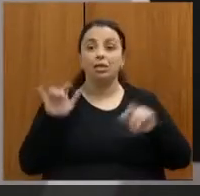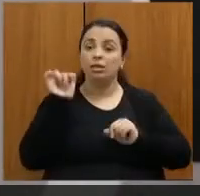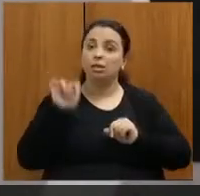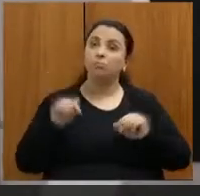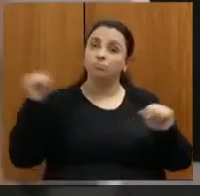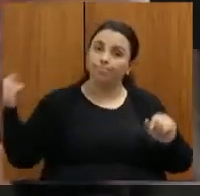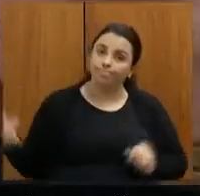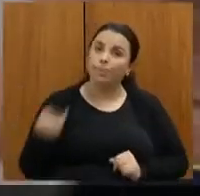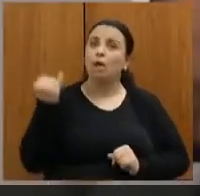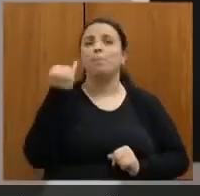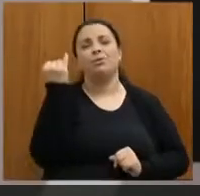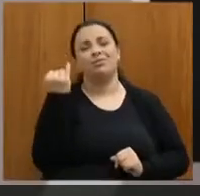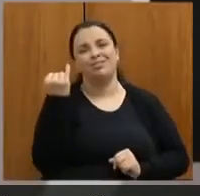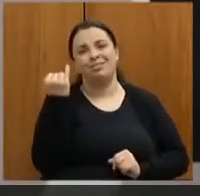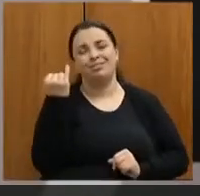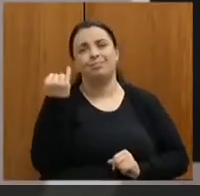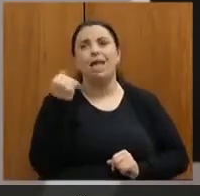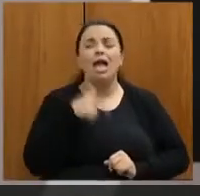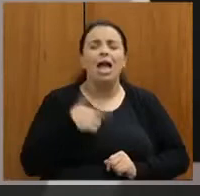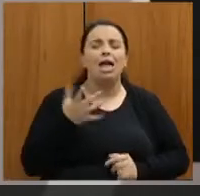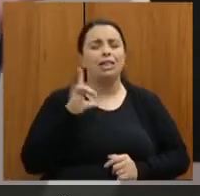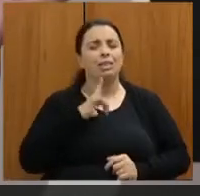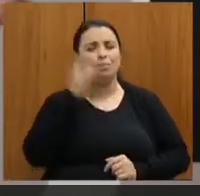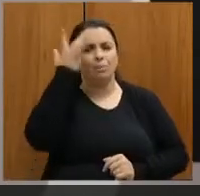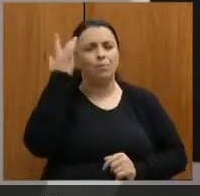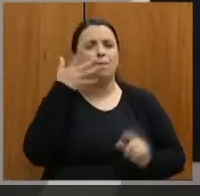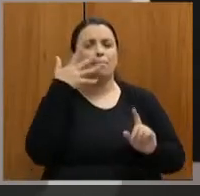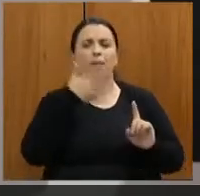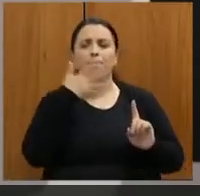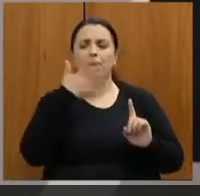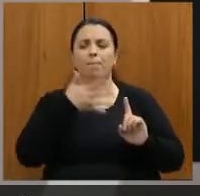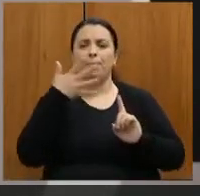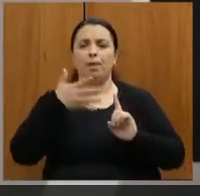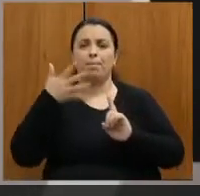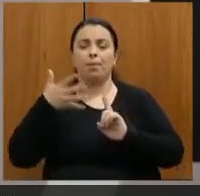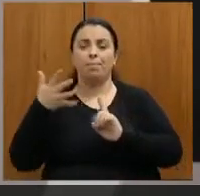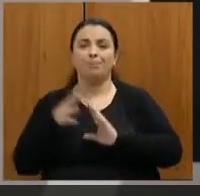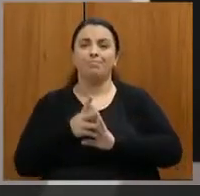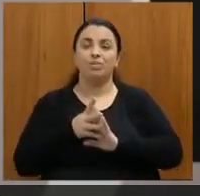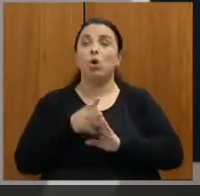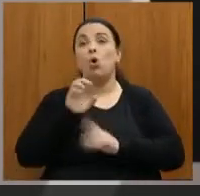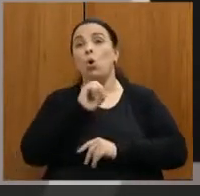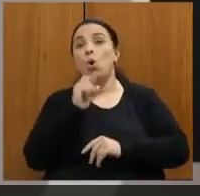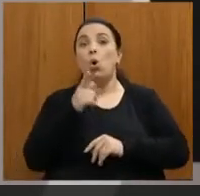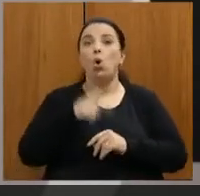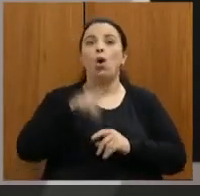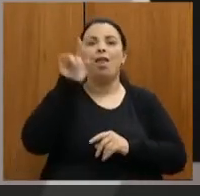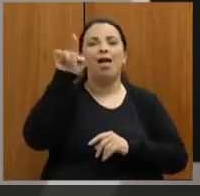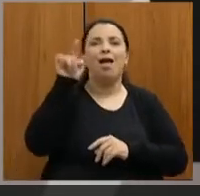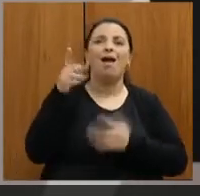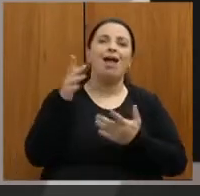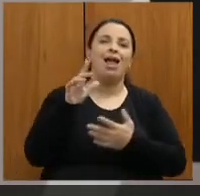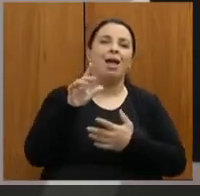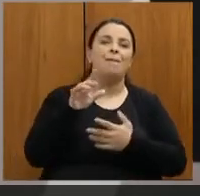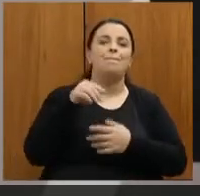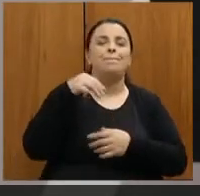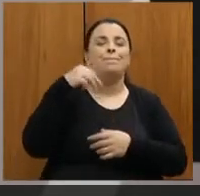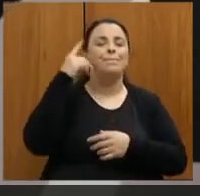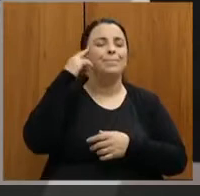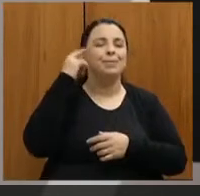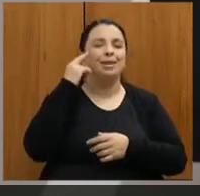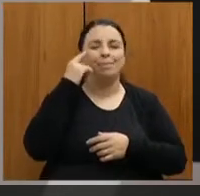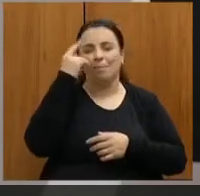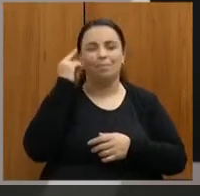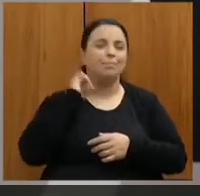importante então assim quando a gente vai ouvindo né Escuta no leste de Minas escuta o válido no Vale do